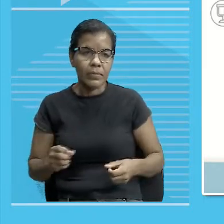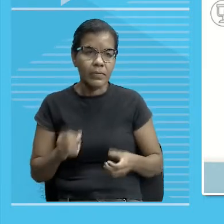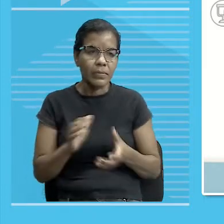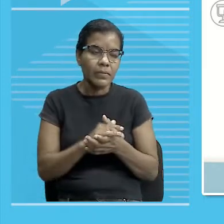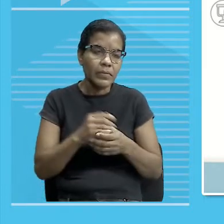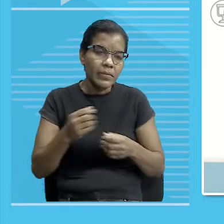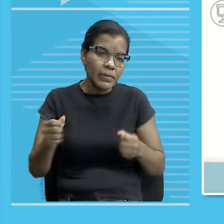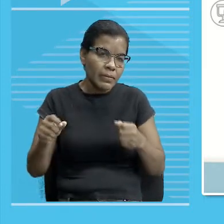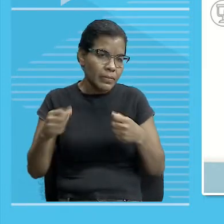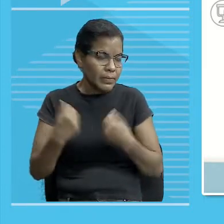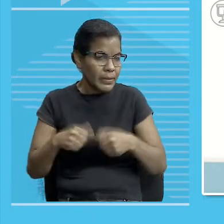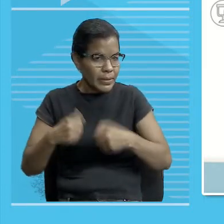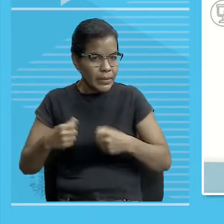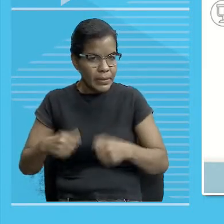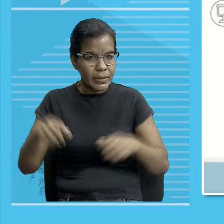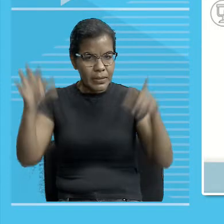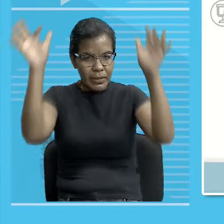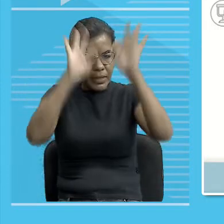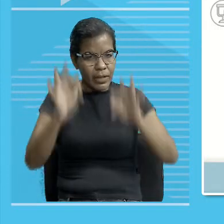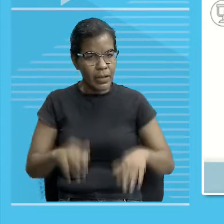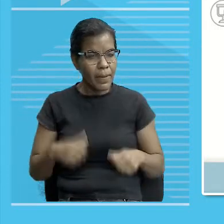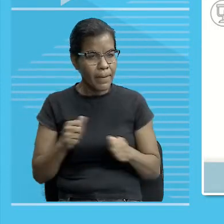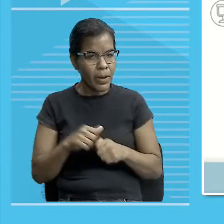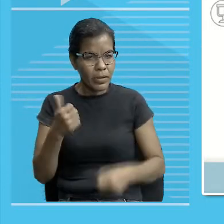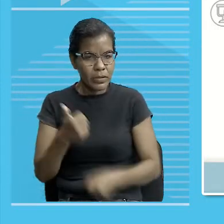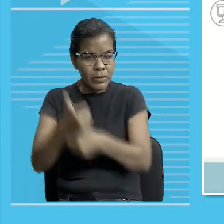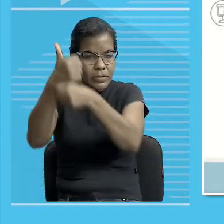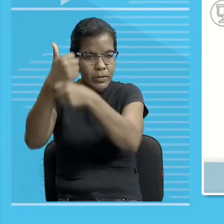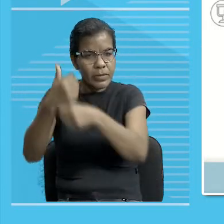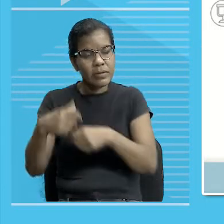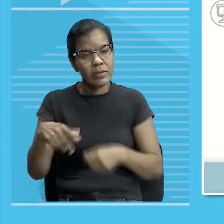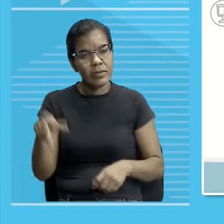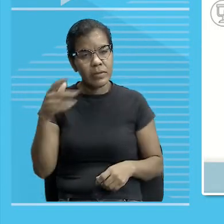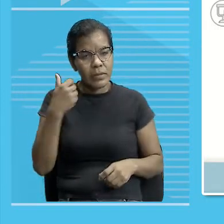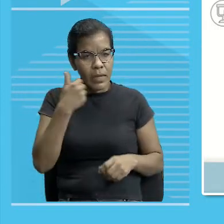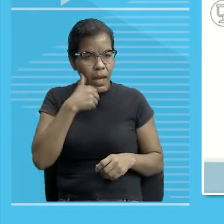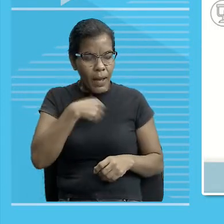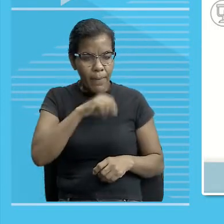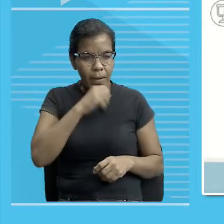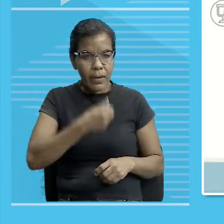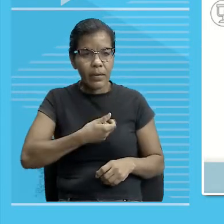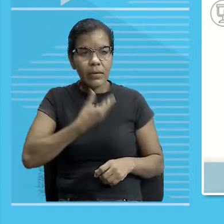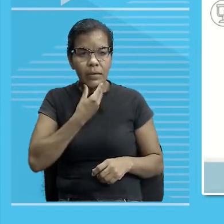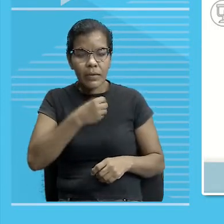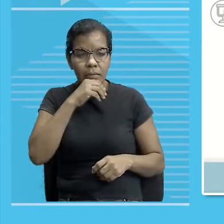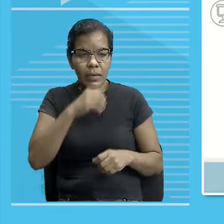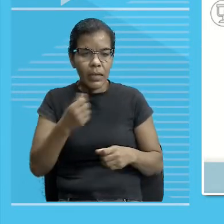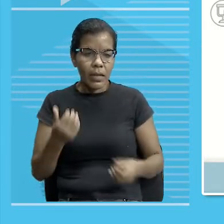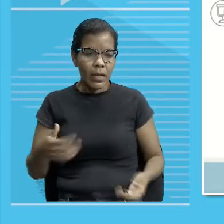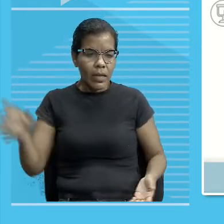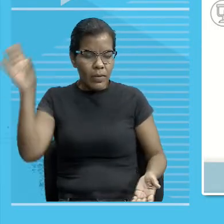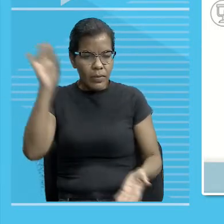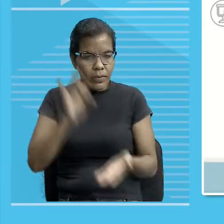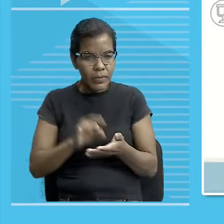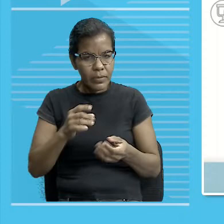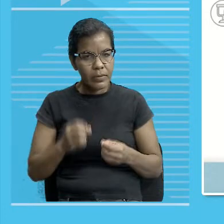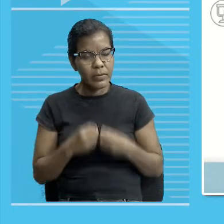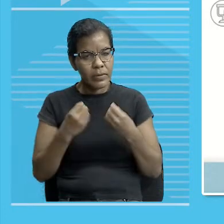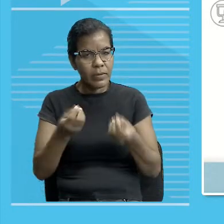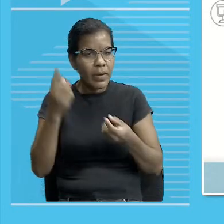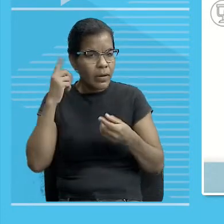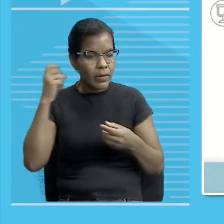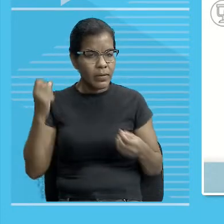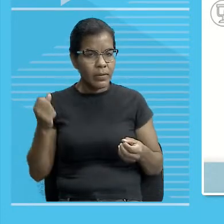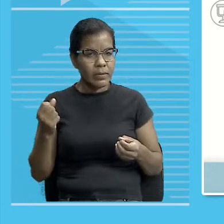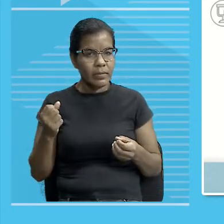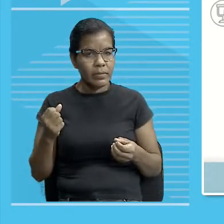pode substituir o papai e a mamãe. Mas olha, eu confio no senhor, eu confio na senhora, eu queria ouvi-los. Por favor, me oriente.